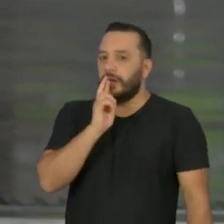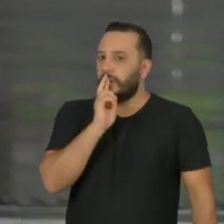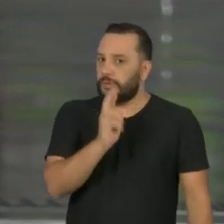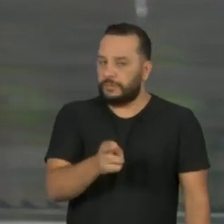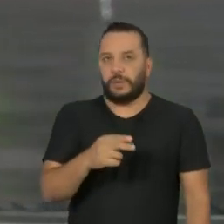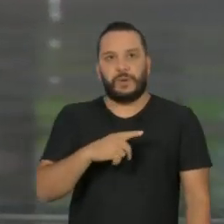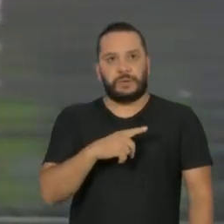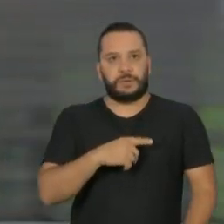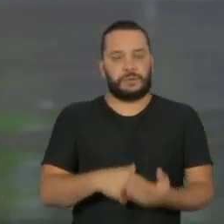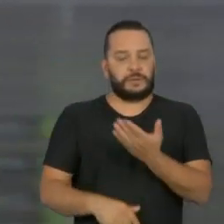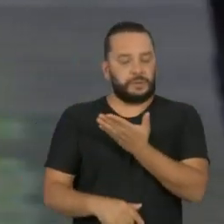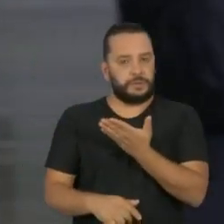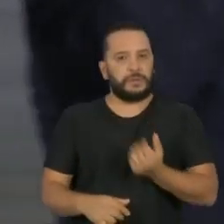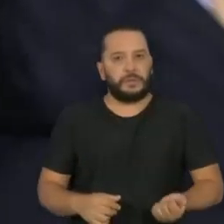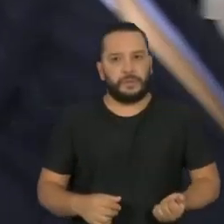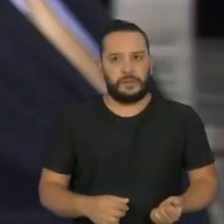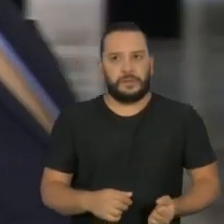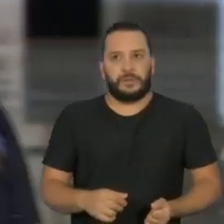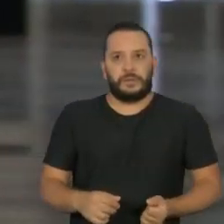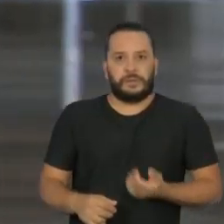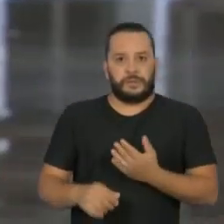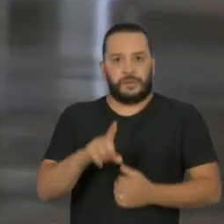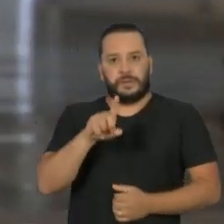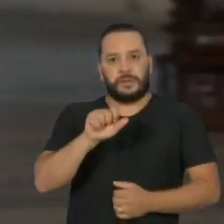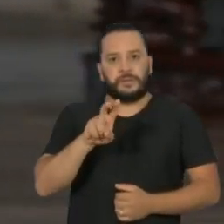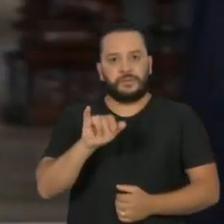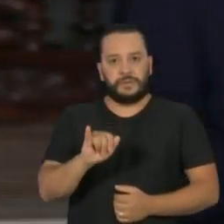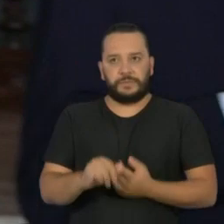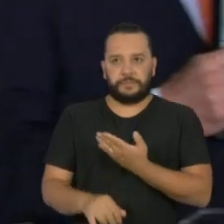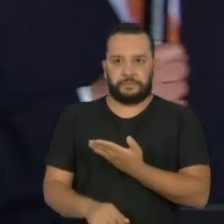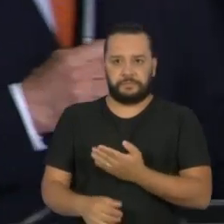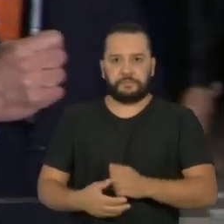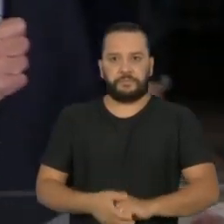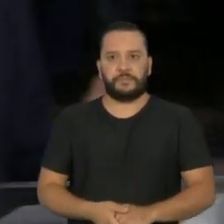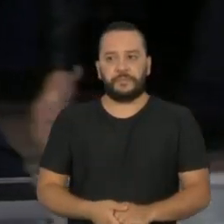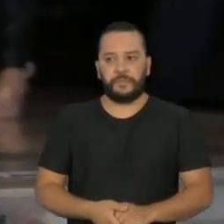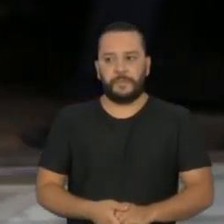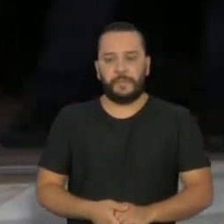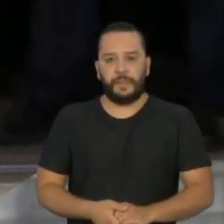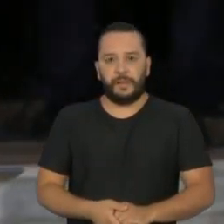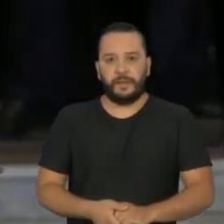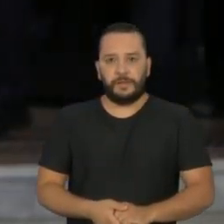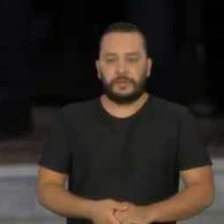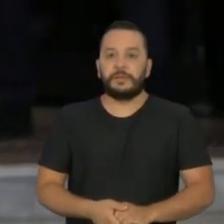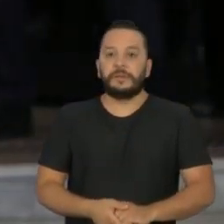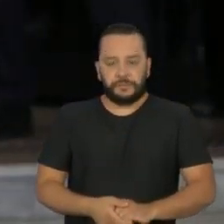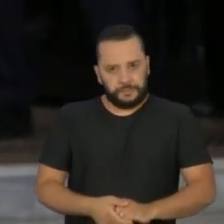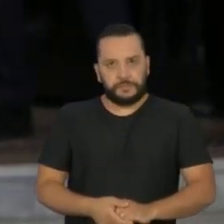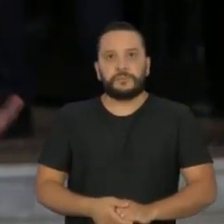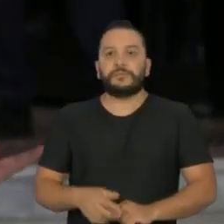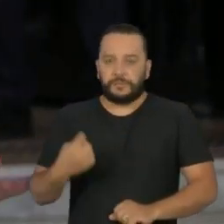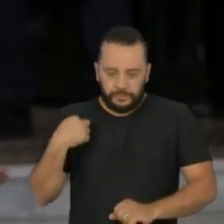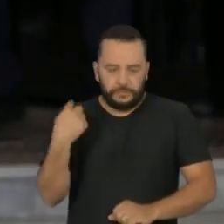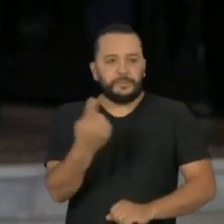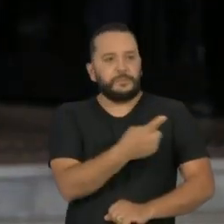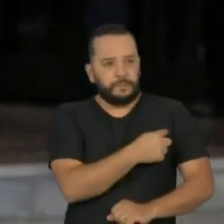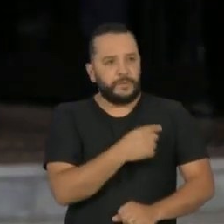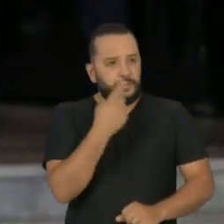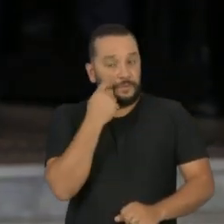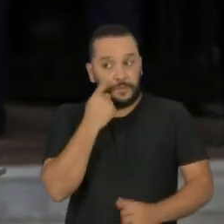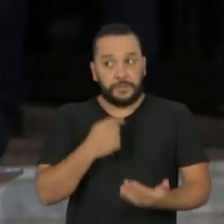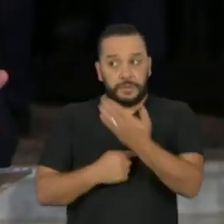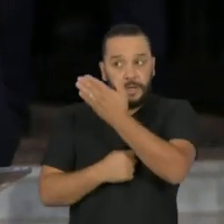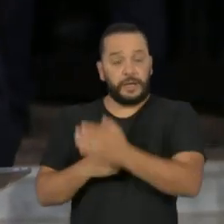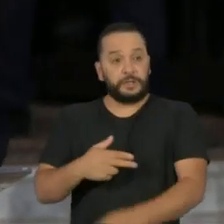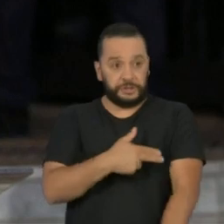do Centro de Contingência do Covid-19 do Governo do Estado de São Paulo. Nós estamos fazendo isso desde o primeiro caso da China.